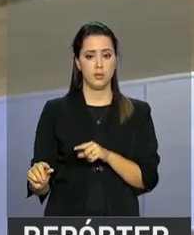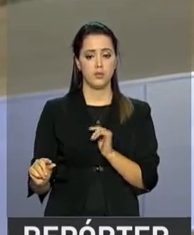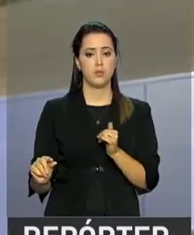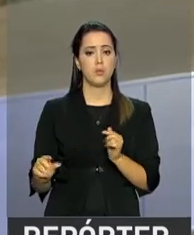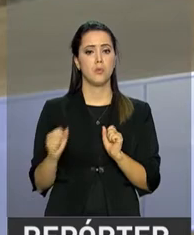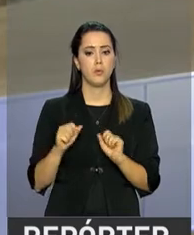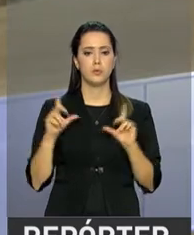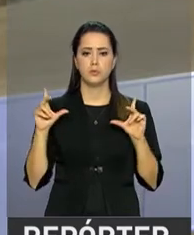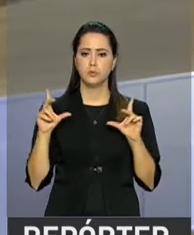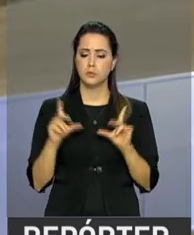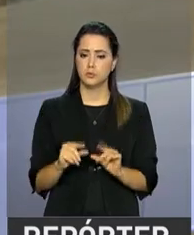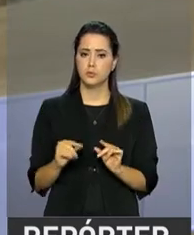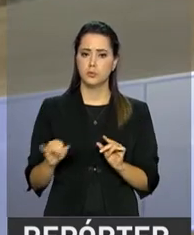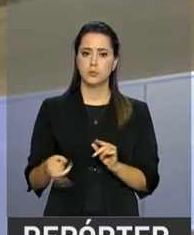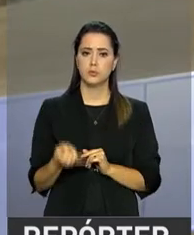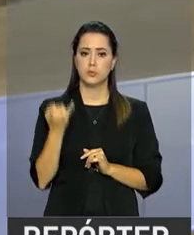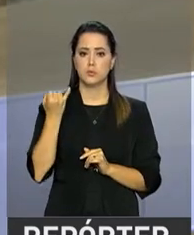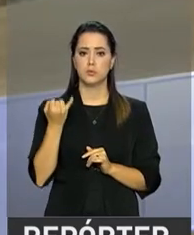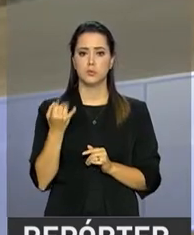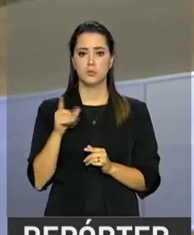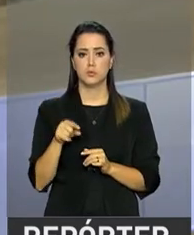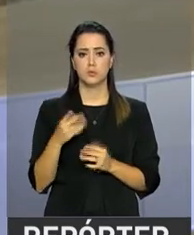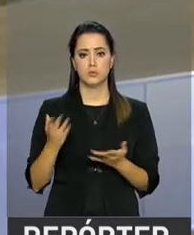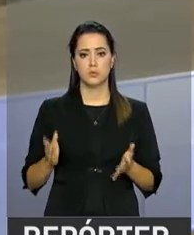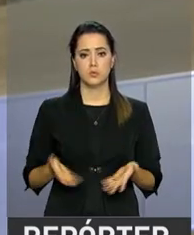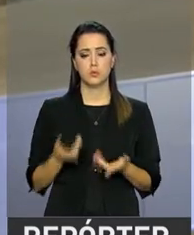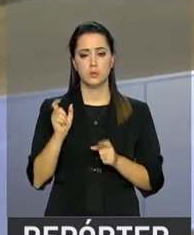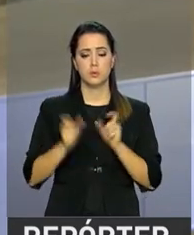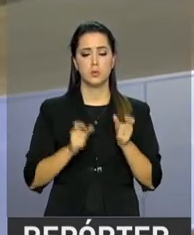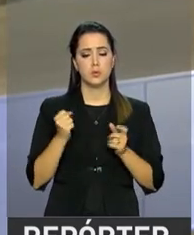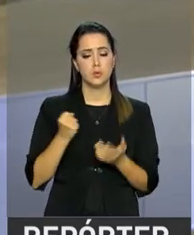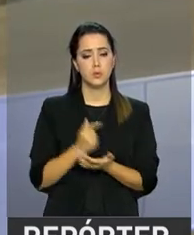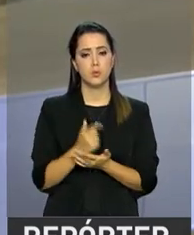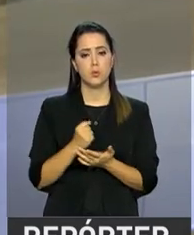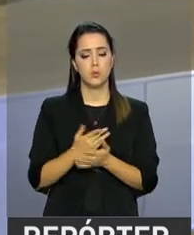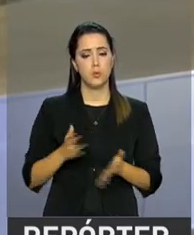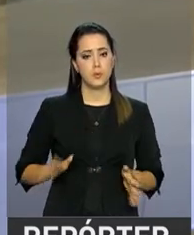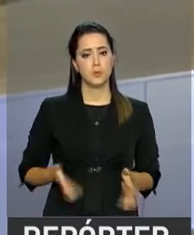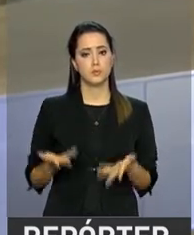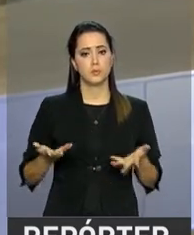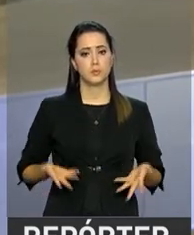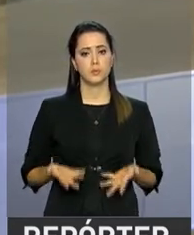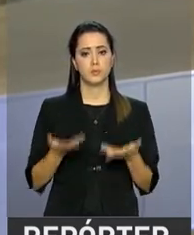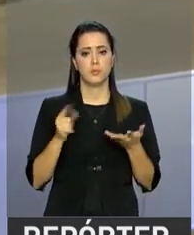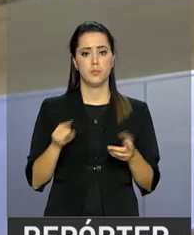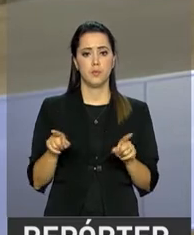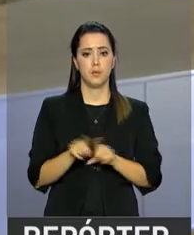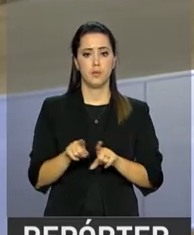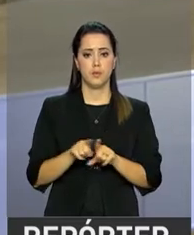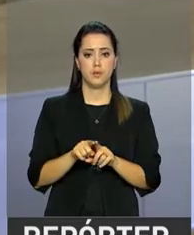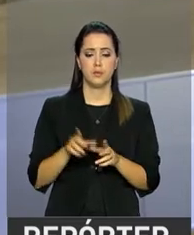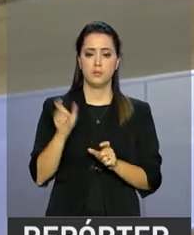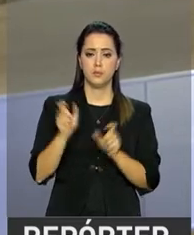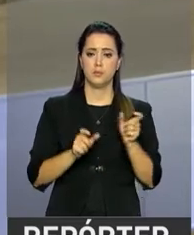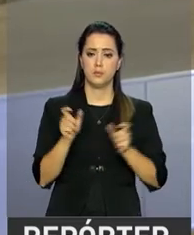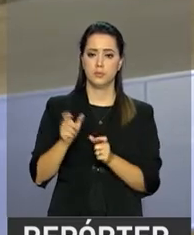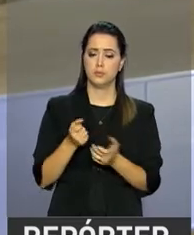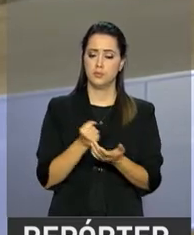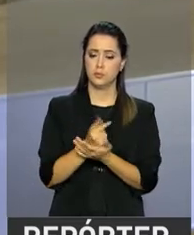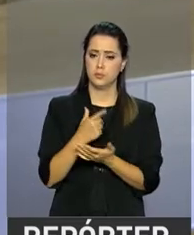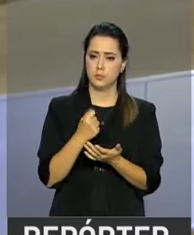reduzir os juros fazendo com que o consumo possa ser impulsionado e também os investimentos